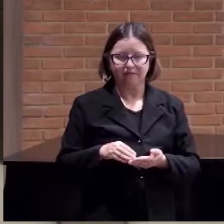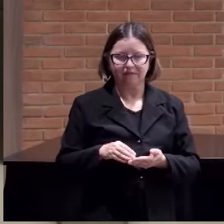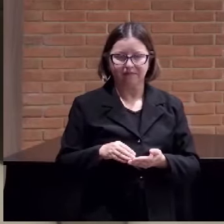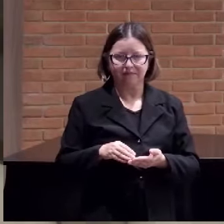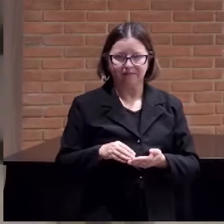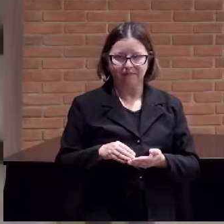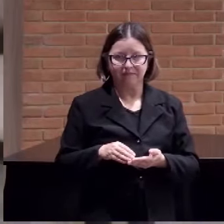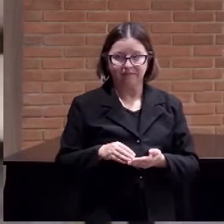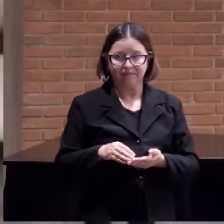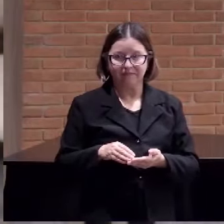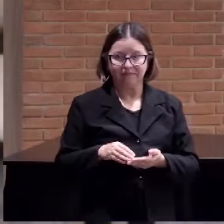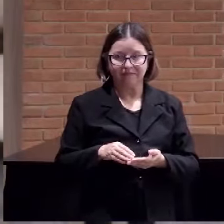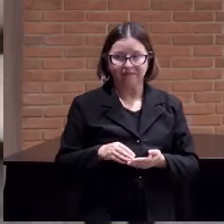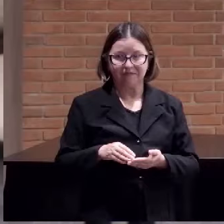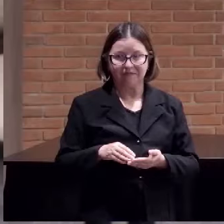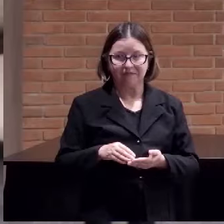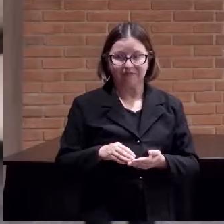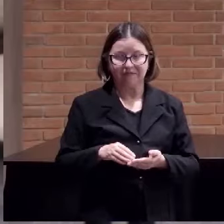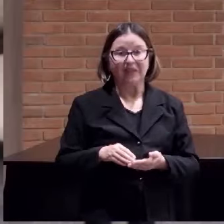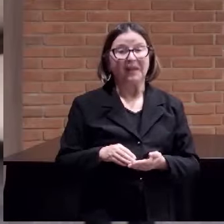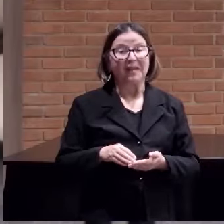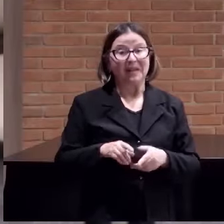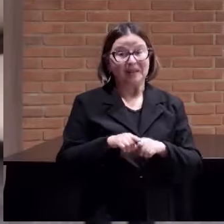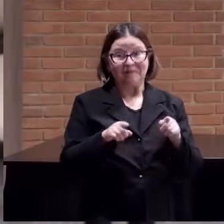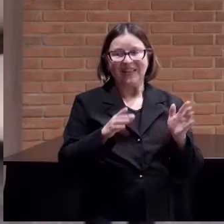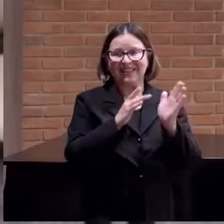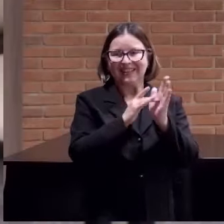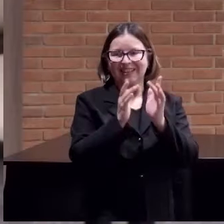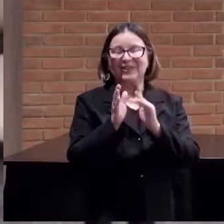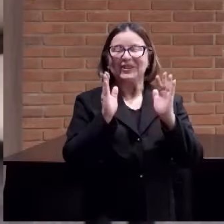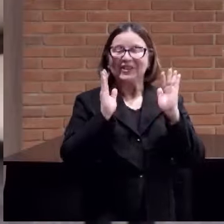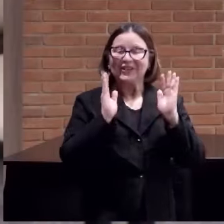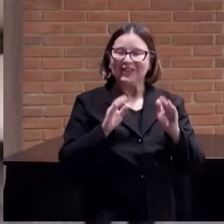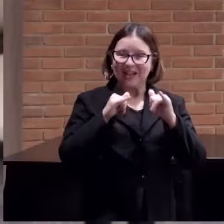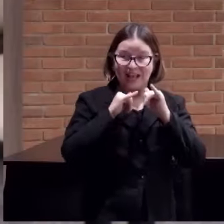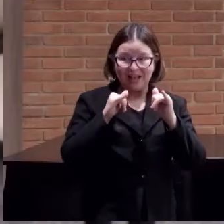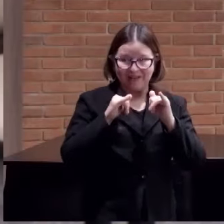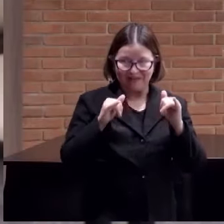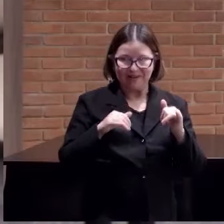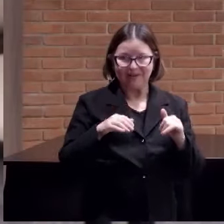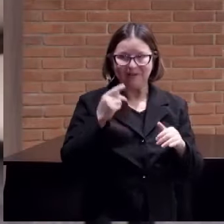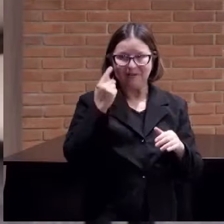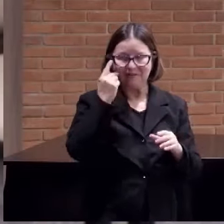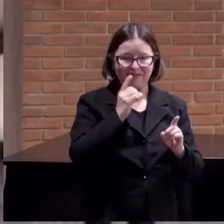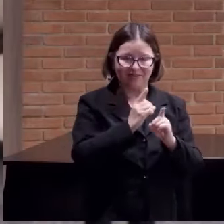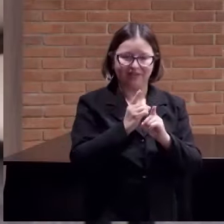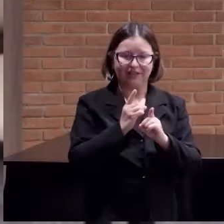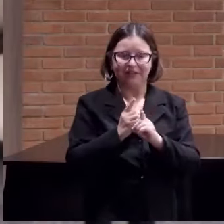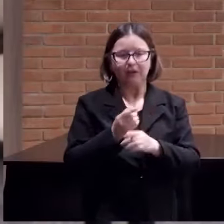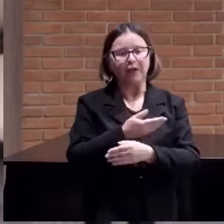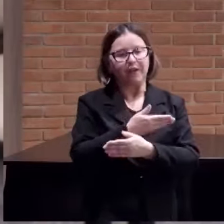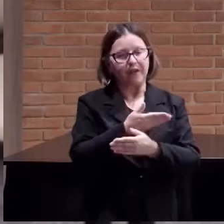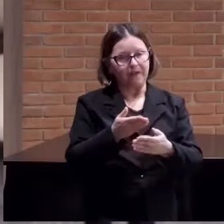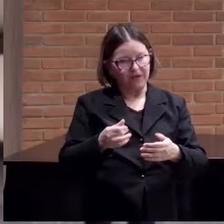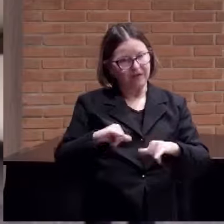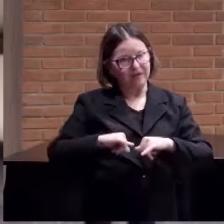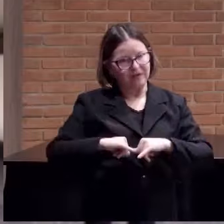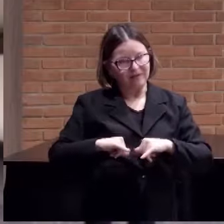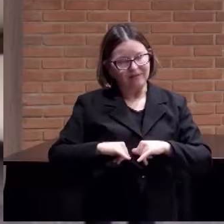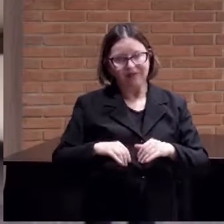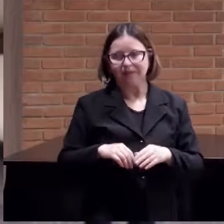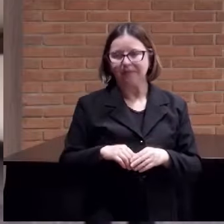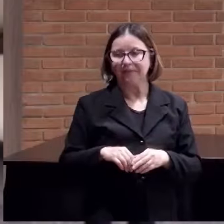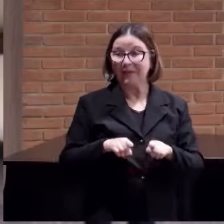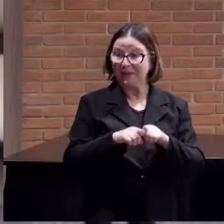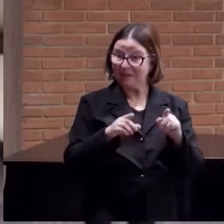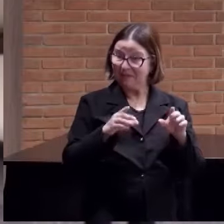Certamente o Senhor Jesus havia dito para os seus discípulos que eles iriam padecer, mas eles ainda achavam assim, enquanto nós